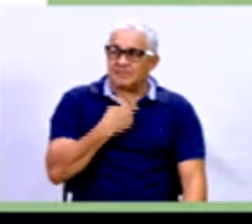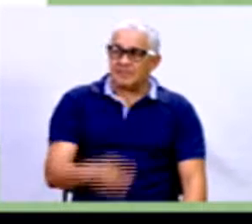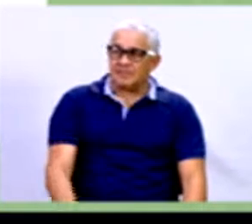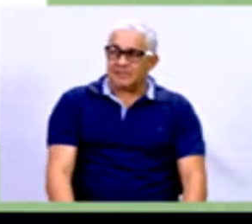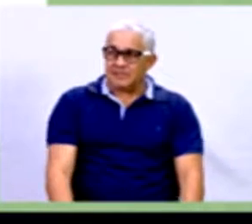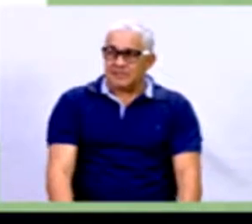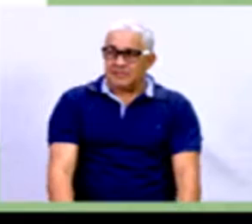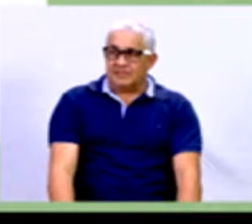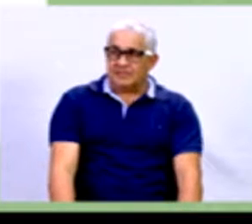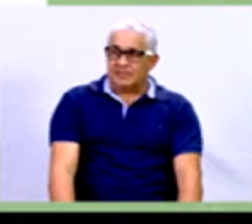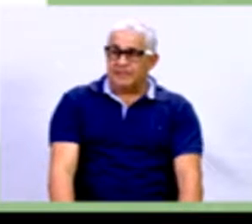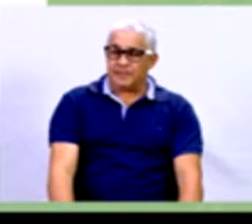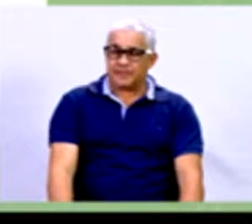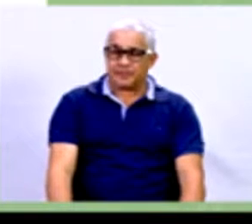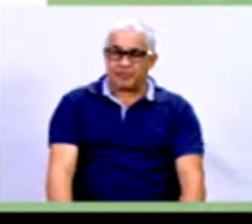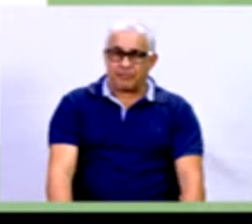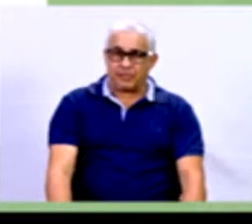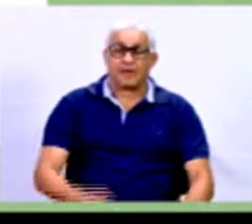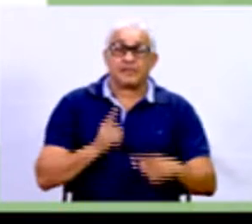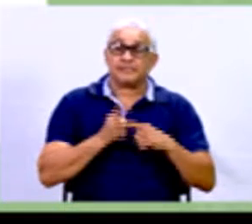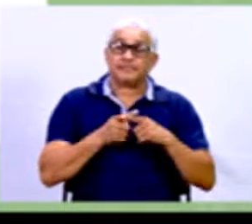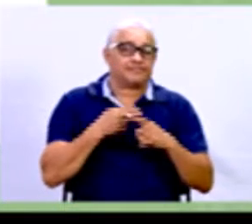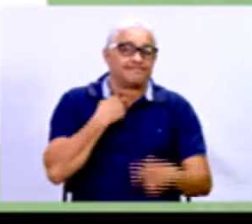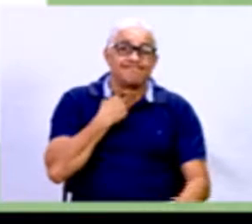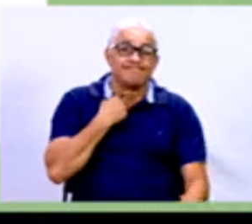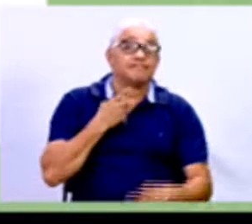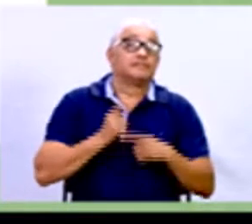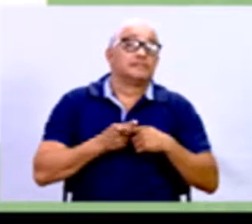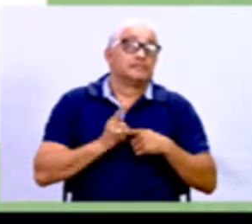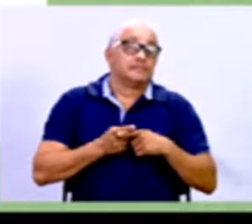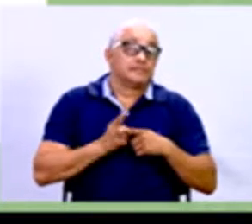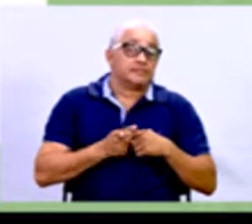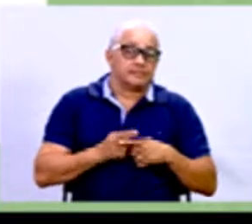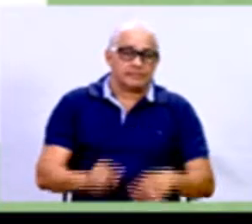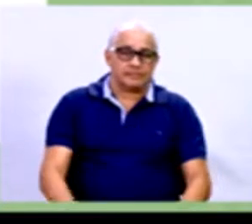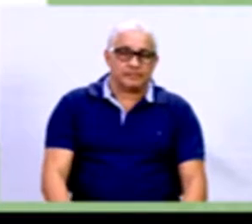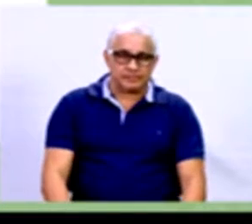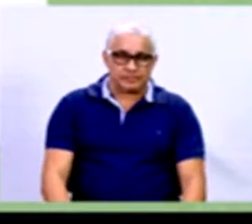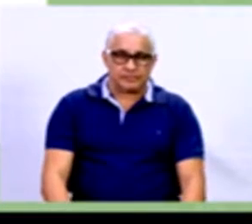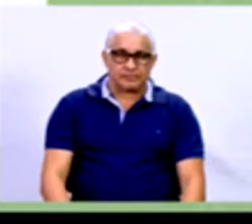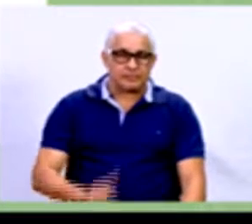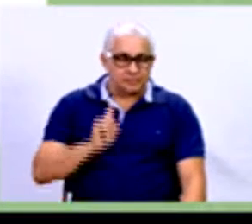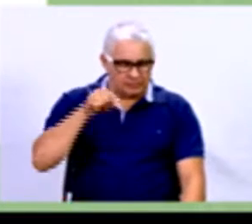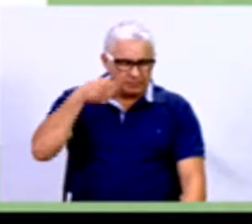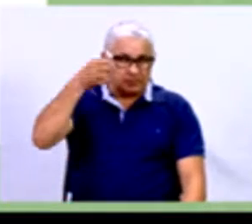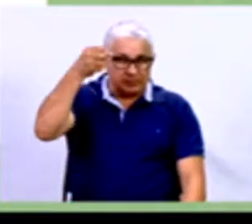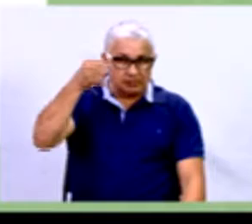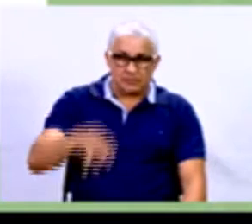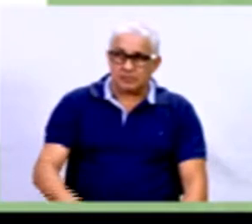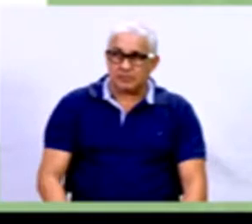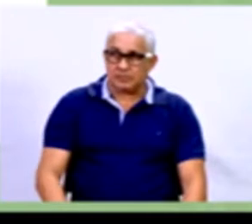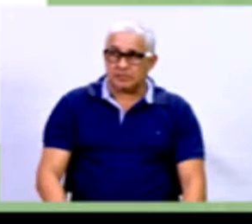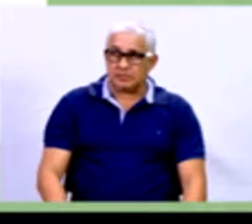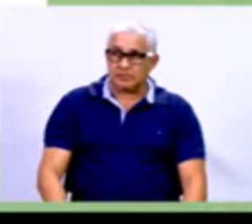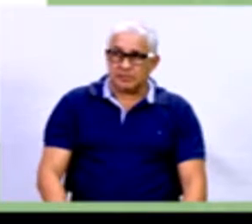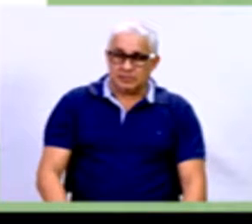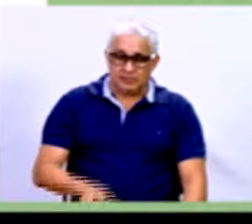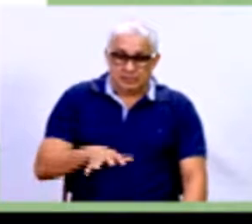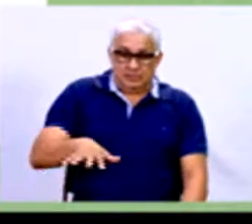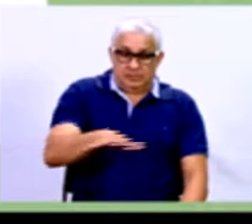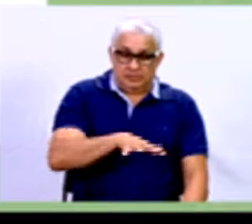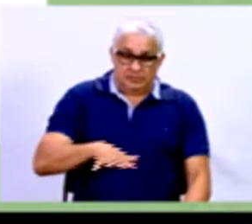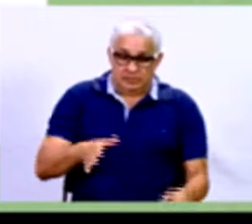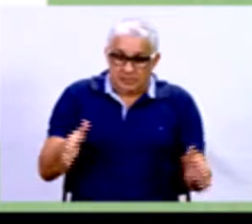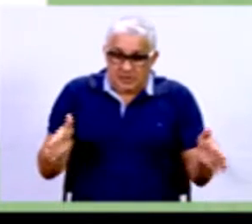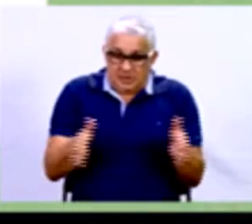para vocês, tá? Por que não pode colocar comida em cima da mesa? Pouco espaço